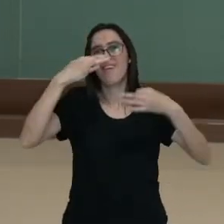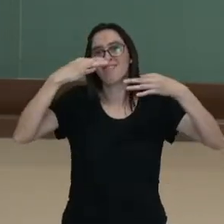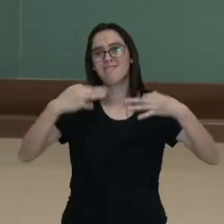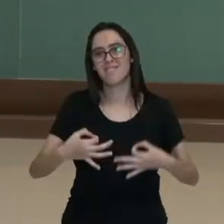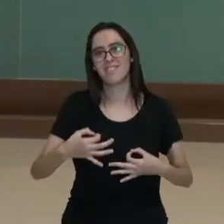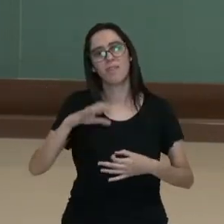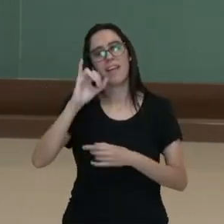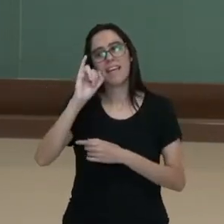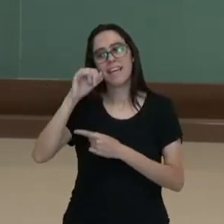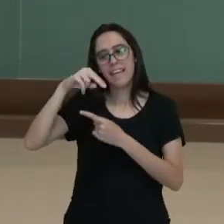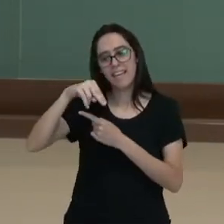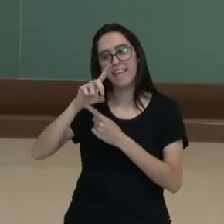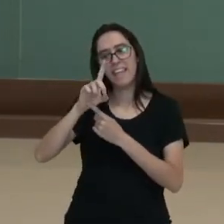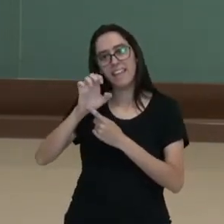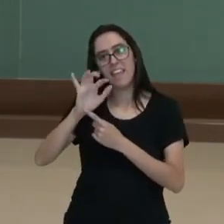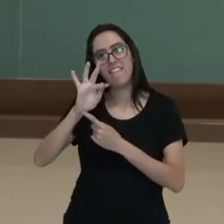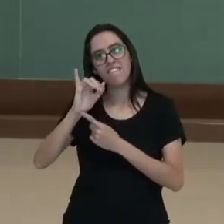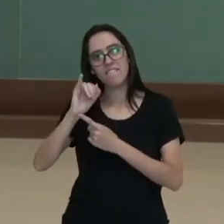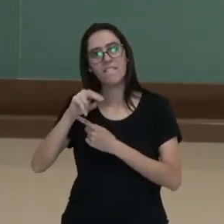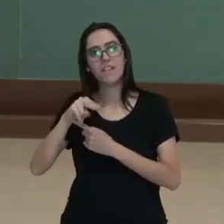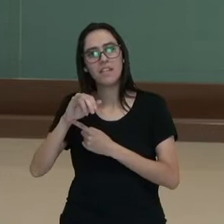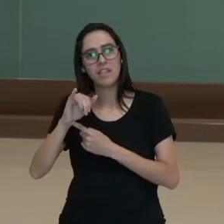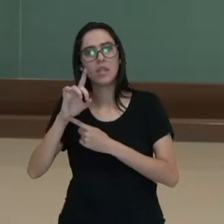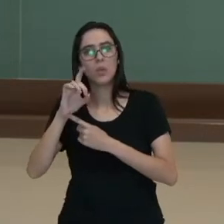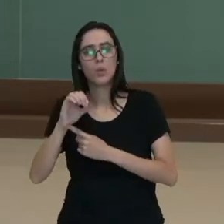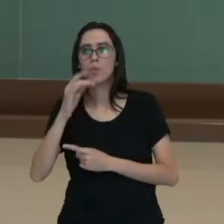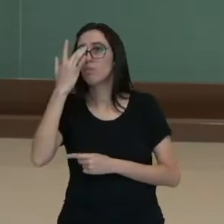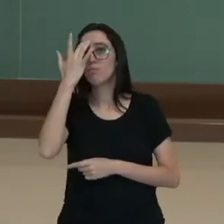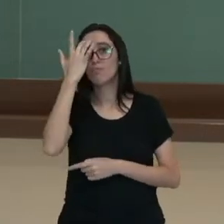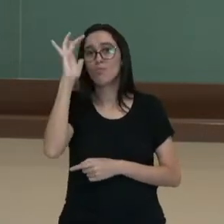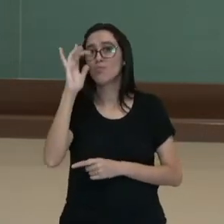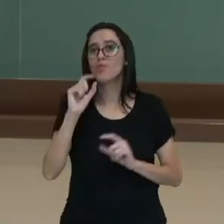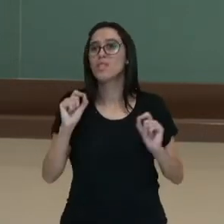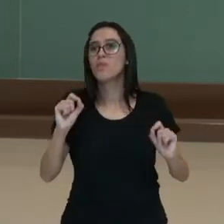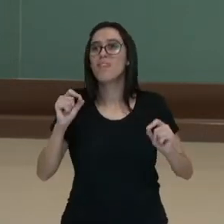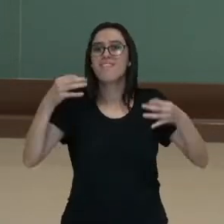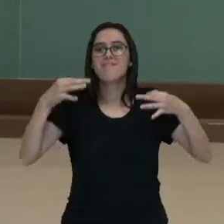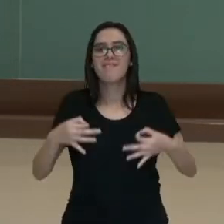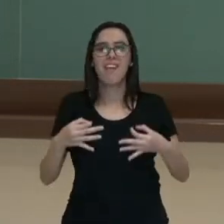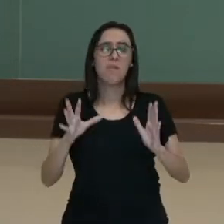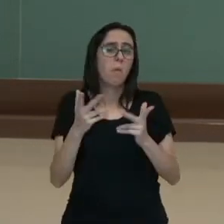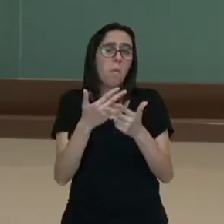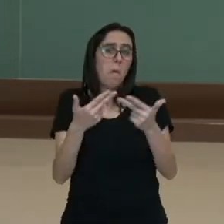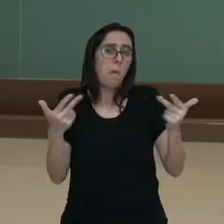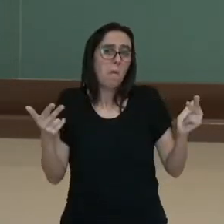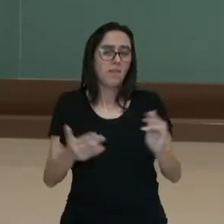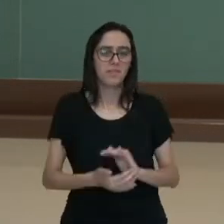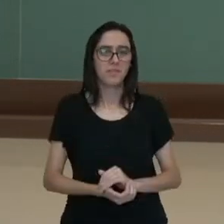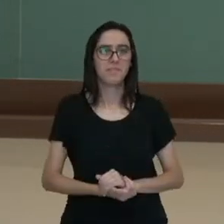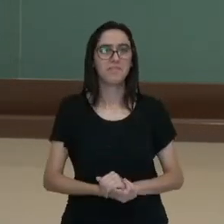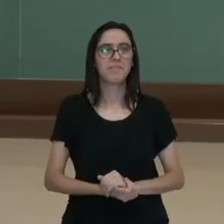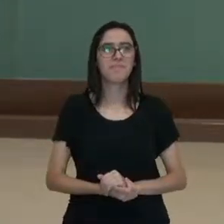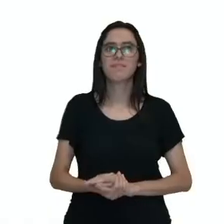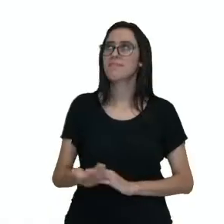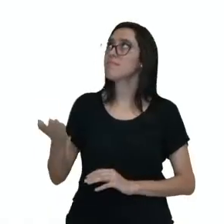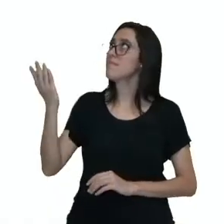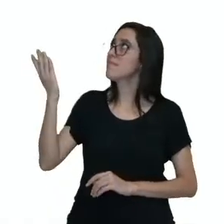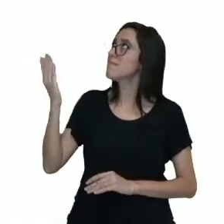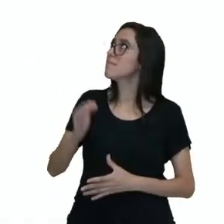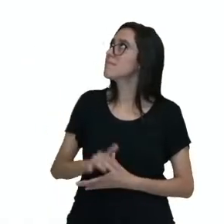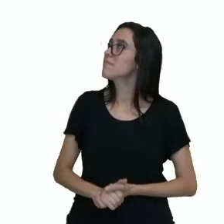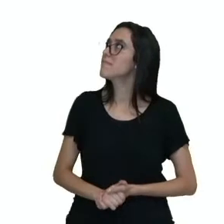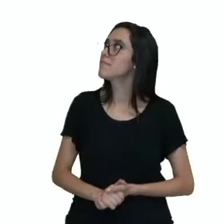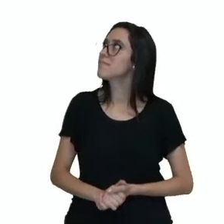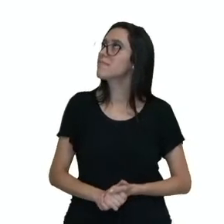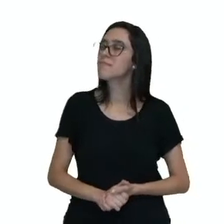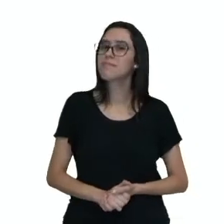palavra indefinido, ok? Aí, pronombres indefinidos